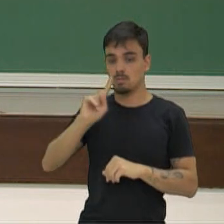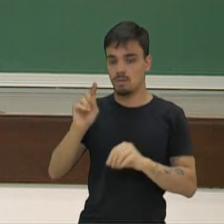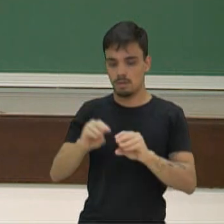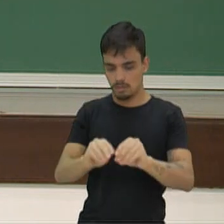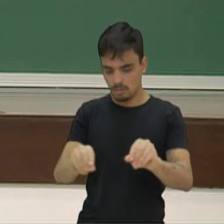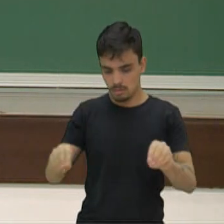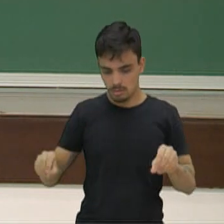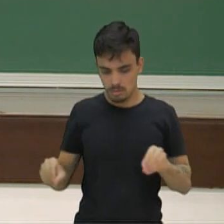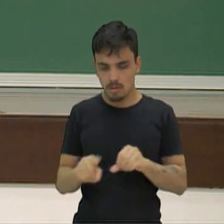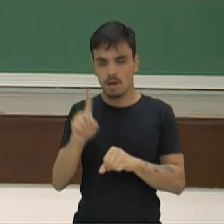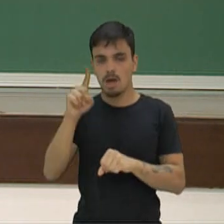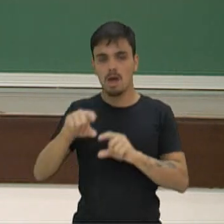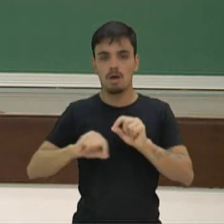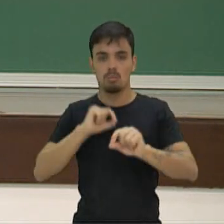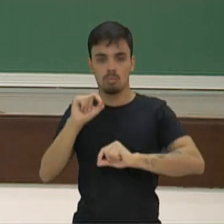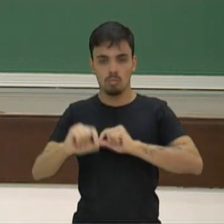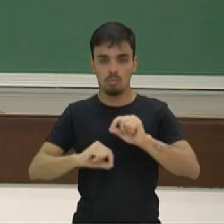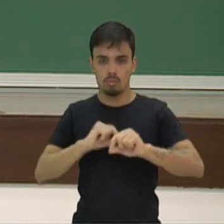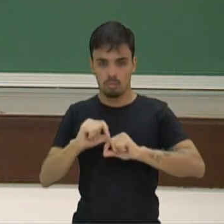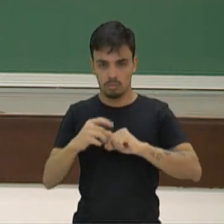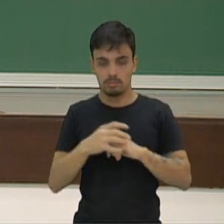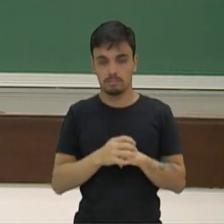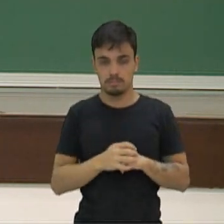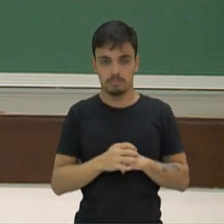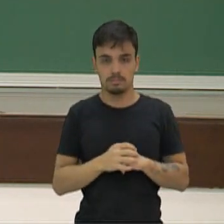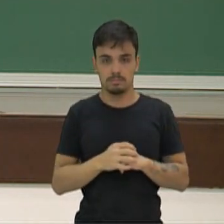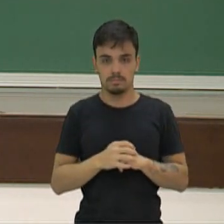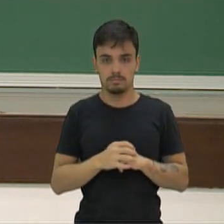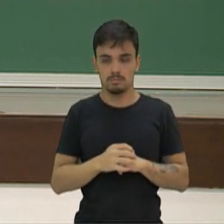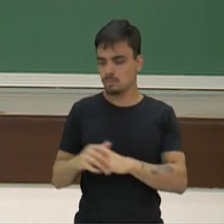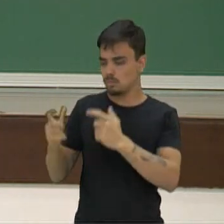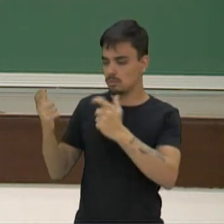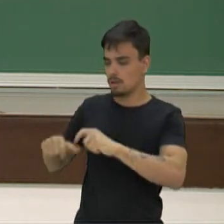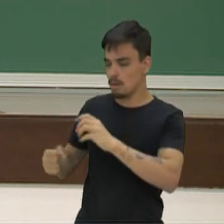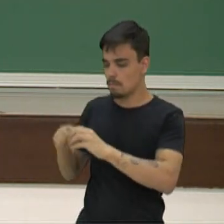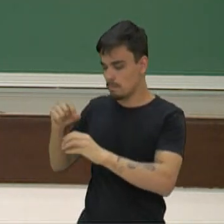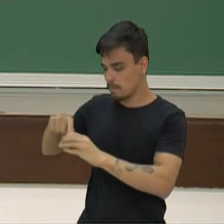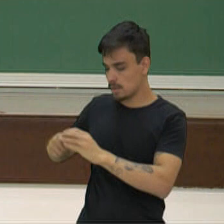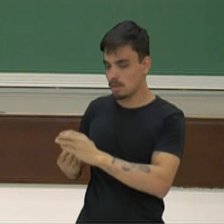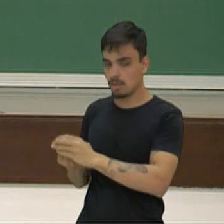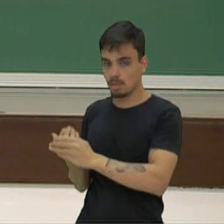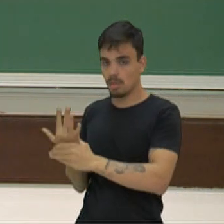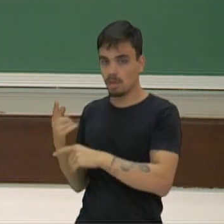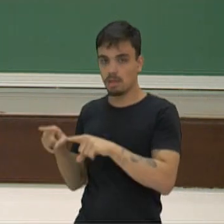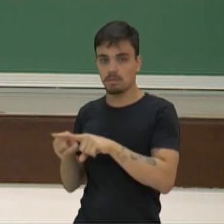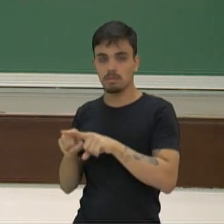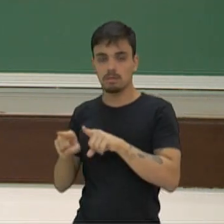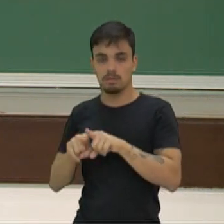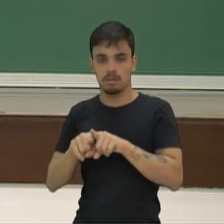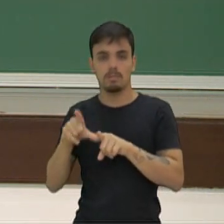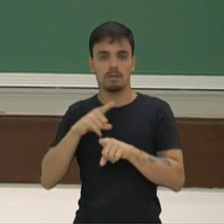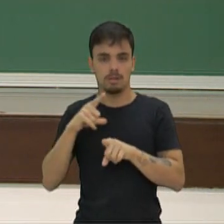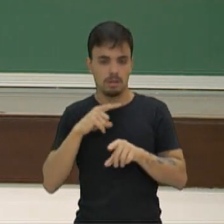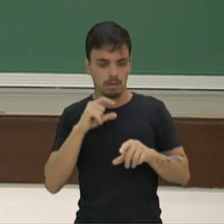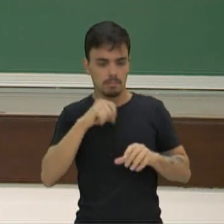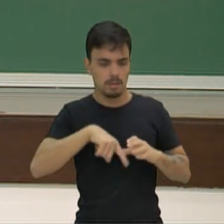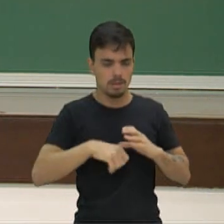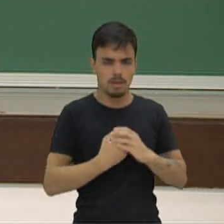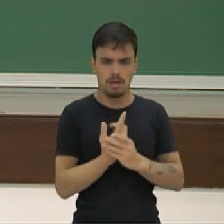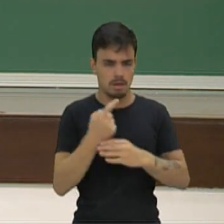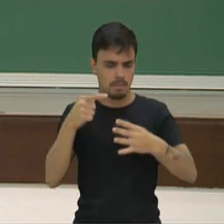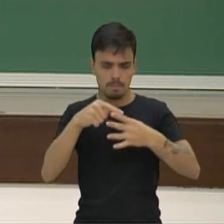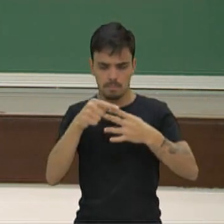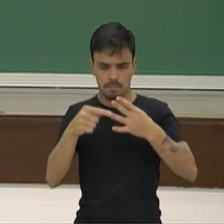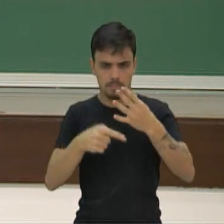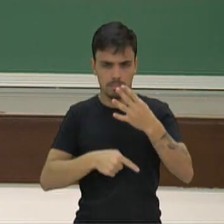porque solo é aquilo que nós podemos, o local que nós podemos plantar e dali plantar a grama, plantar o milho, a